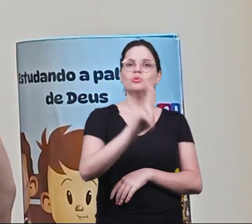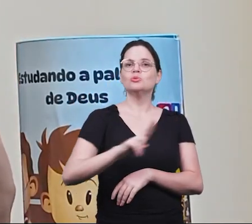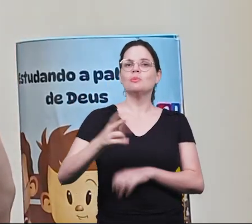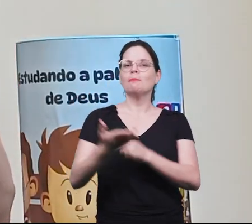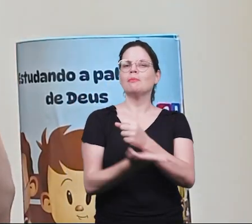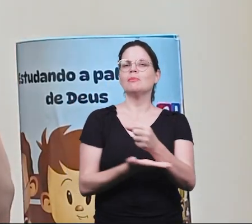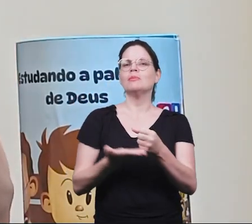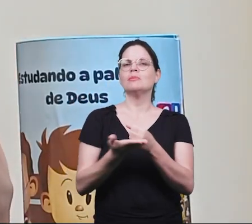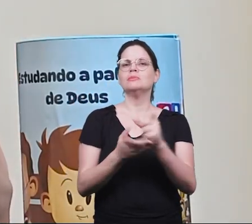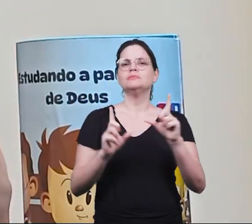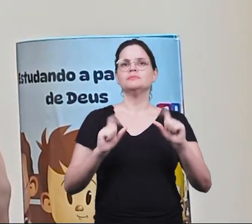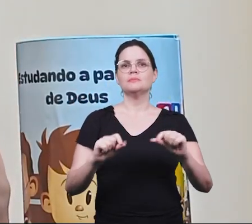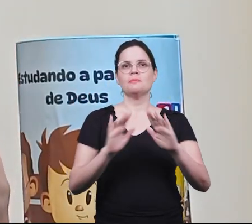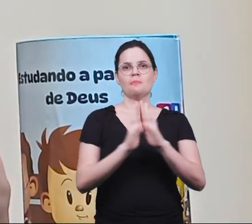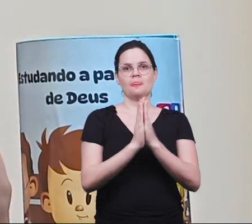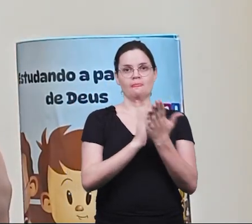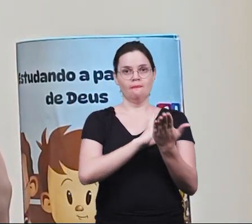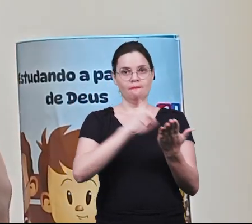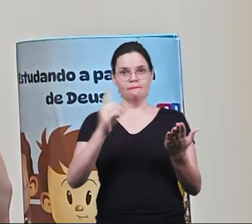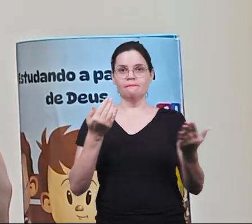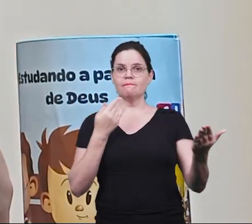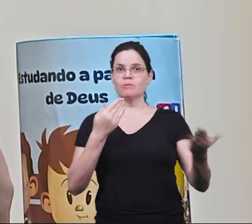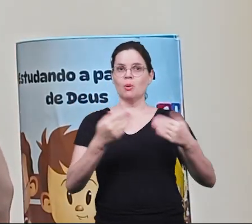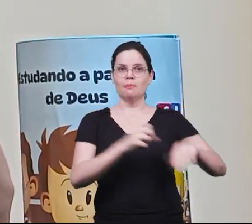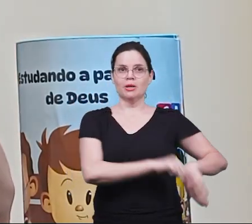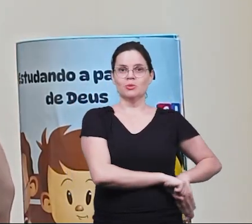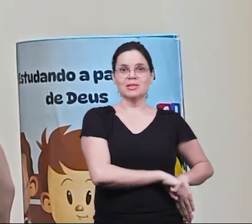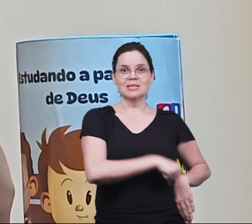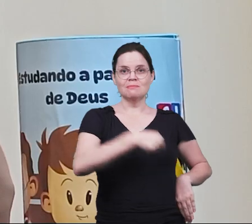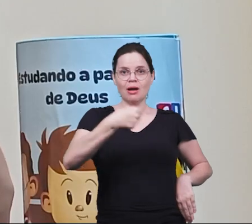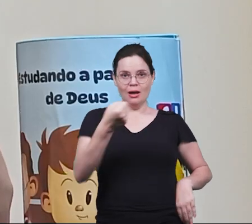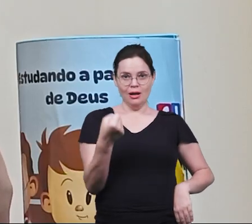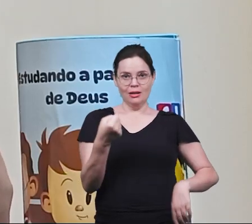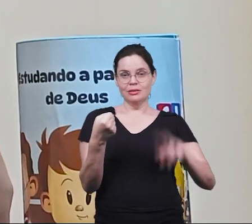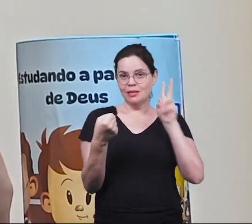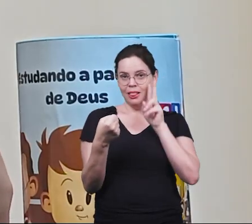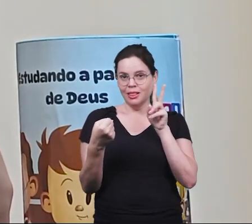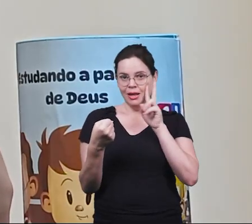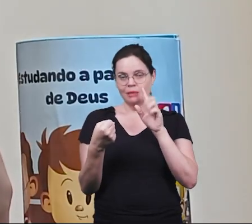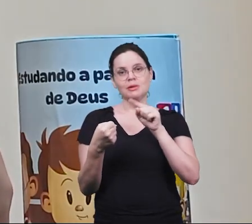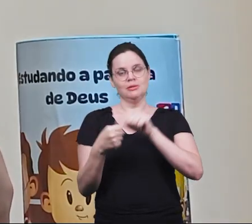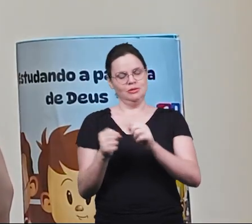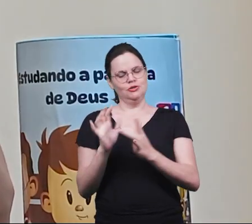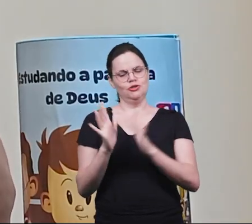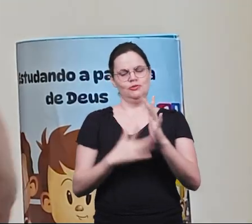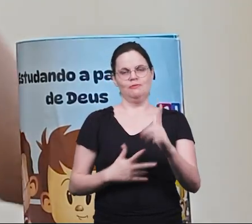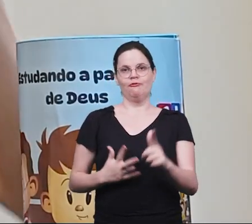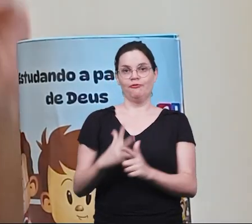da palavra, que é essa espada especial que nós temos, e foi